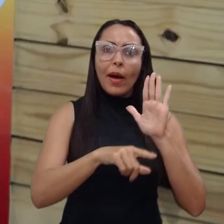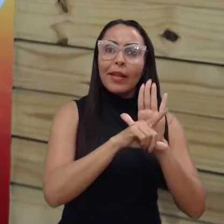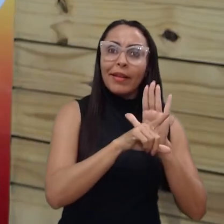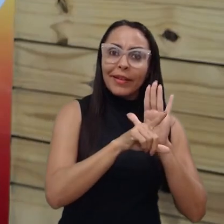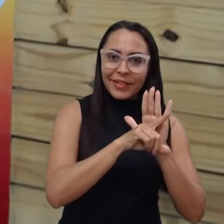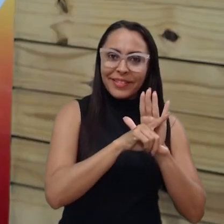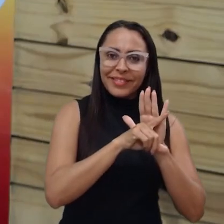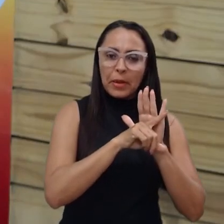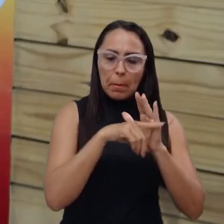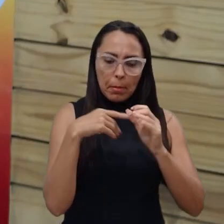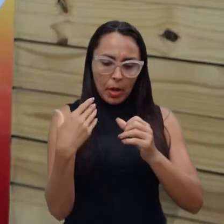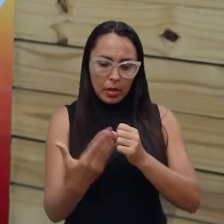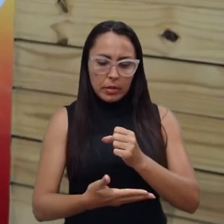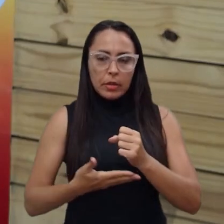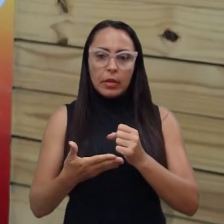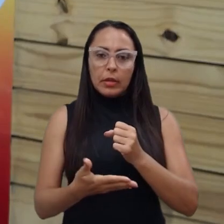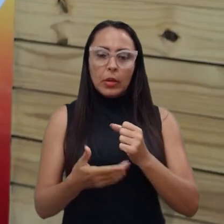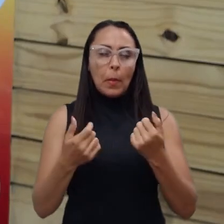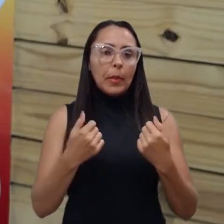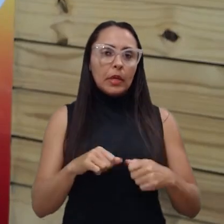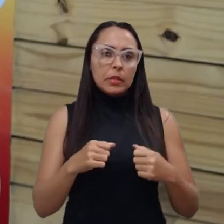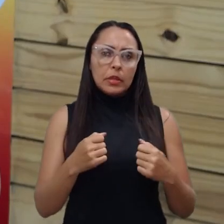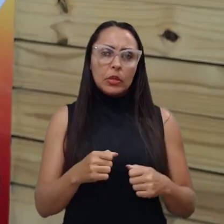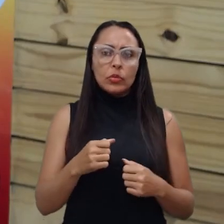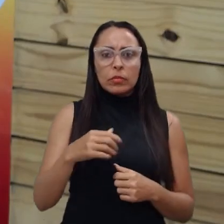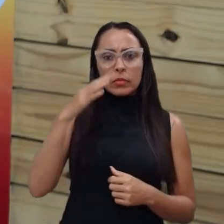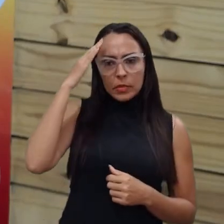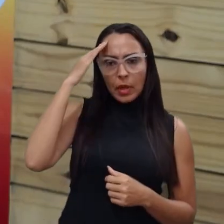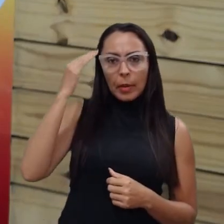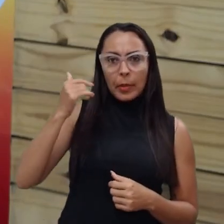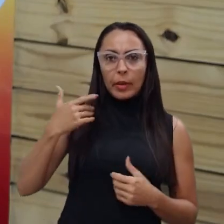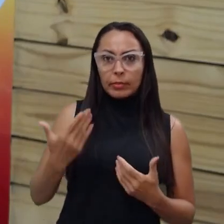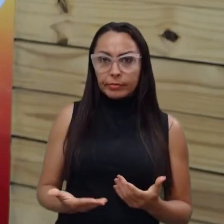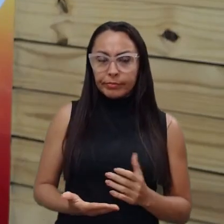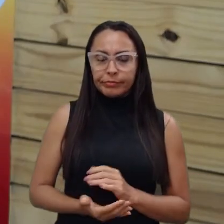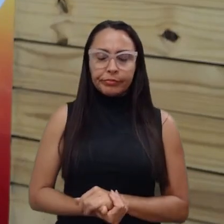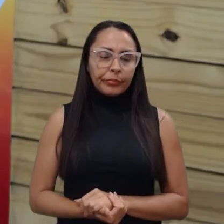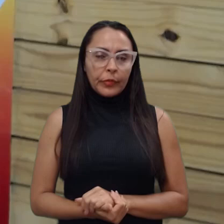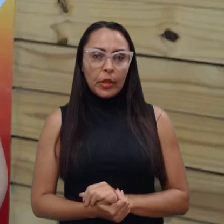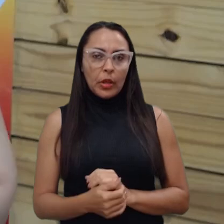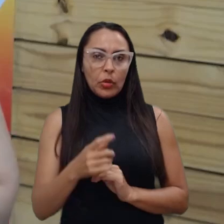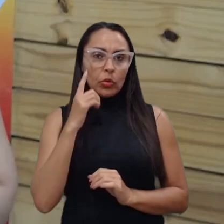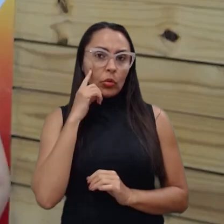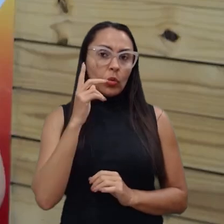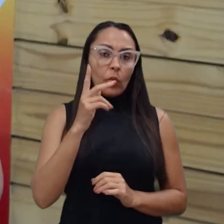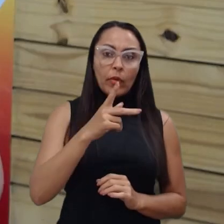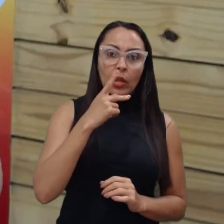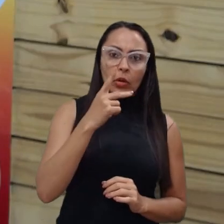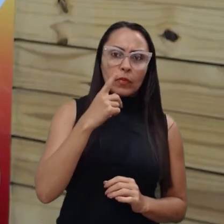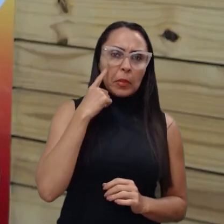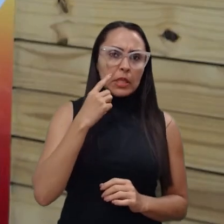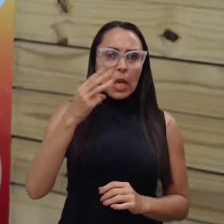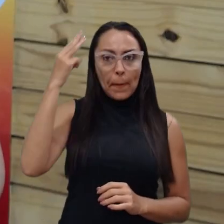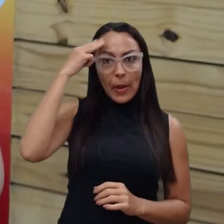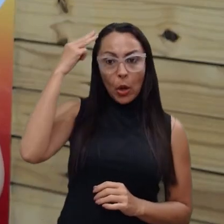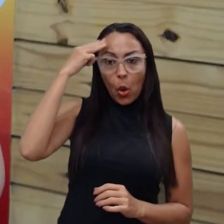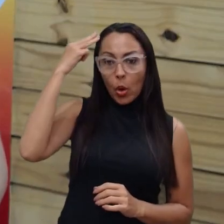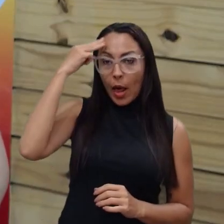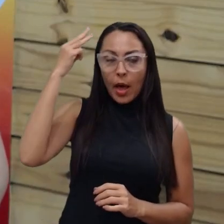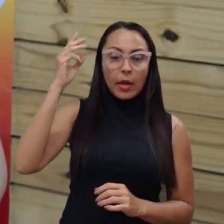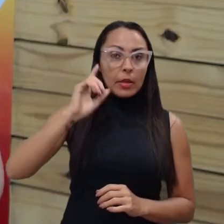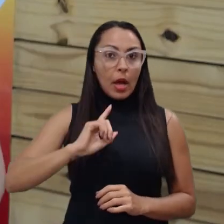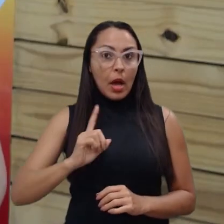as básicas, que eu preciso ter conhecimento. Não estou dizendo que você precisa decorar norma